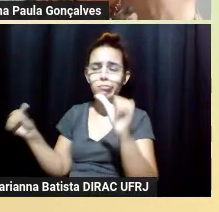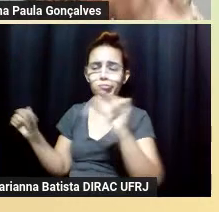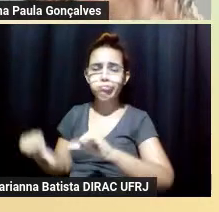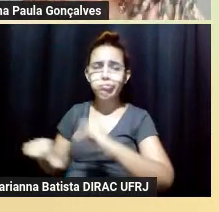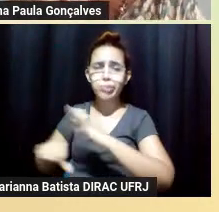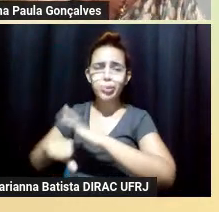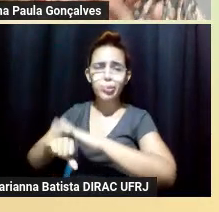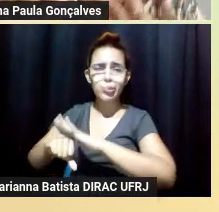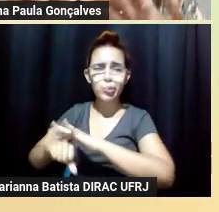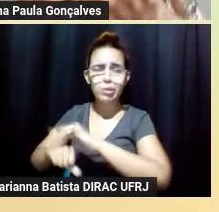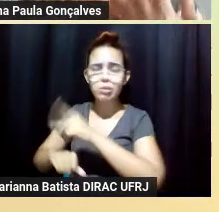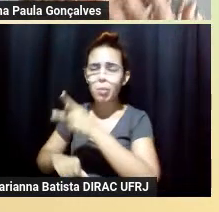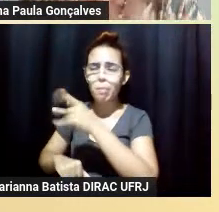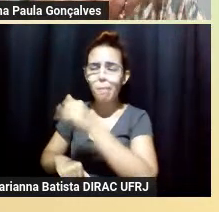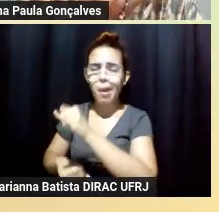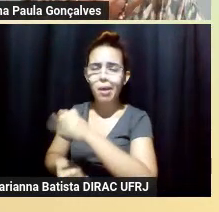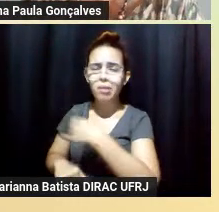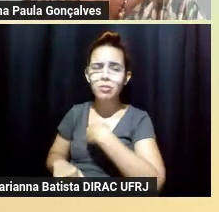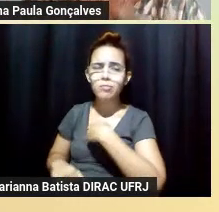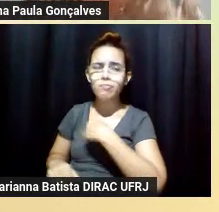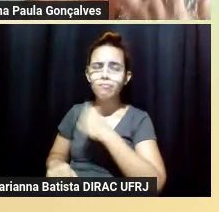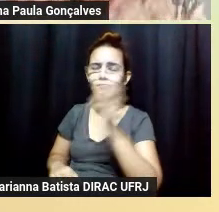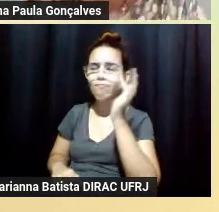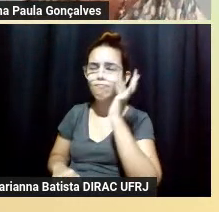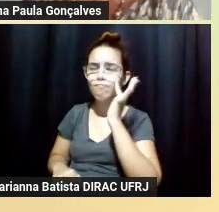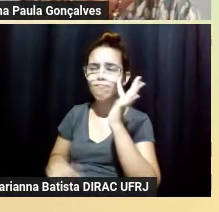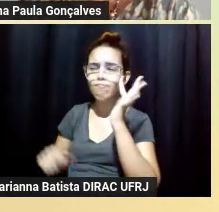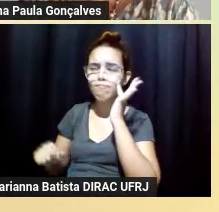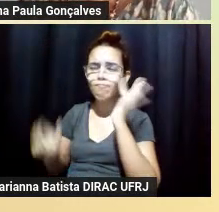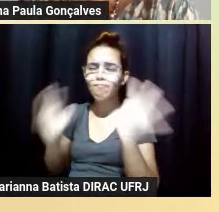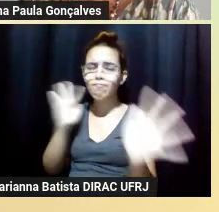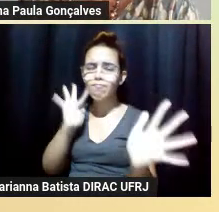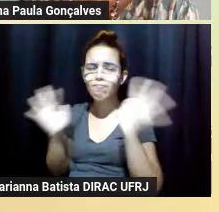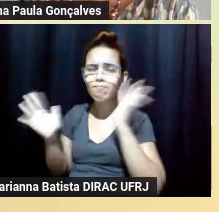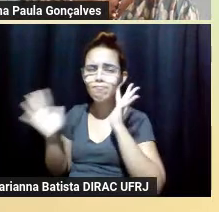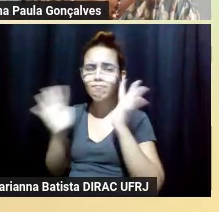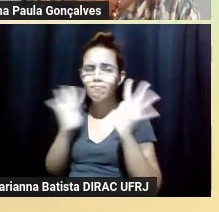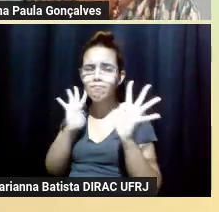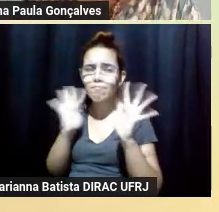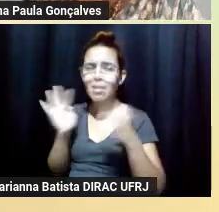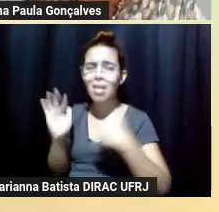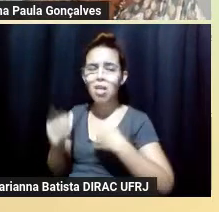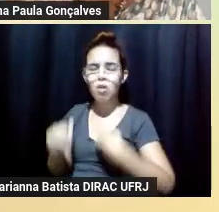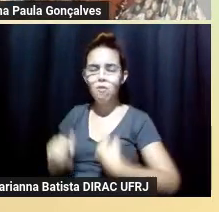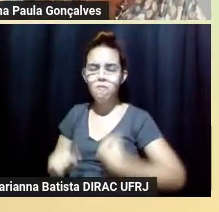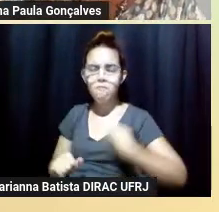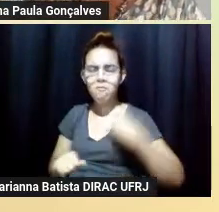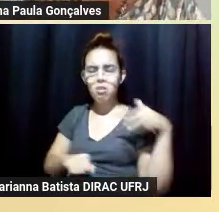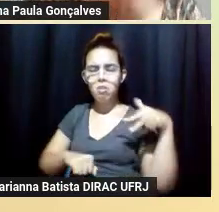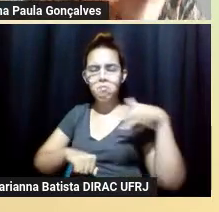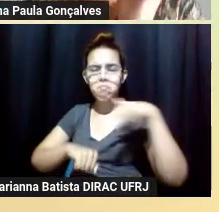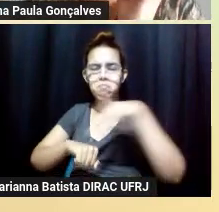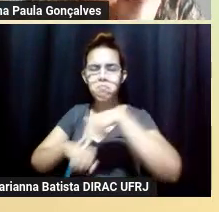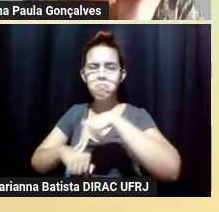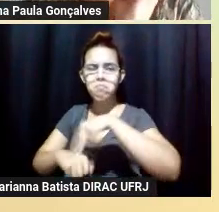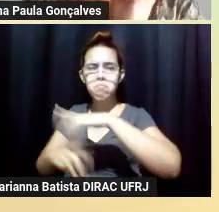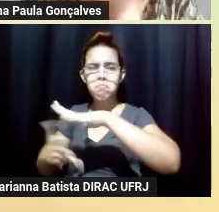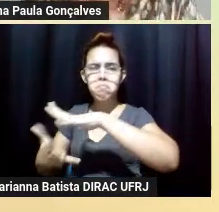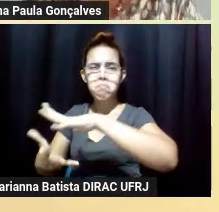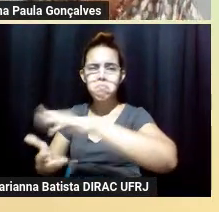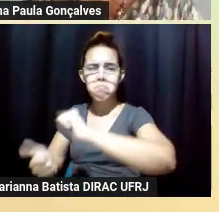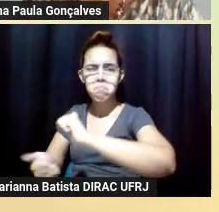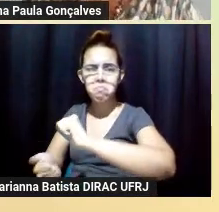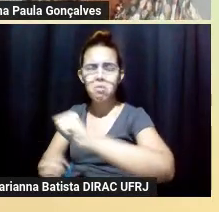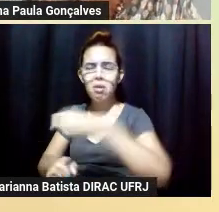repensar como que eu existo nesse mundo para cuidar dessas crianças, certo? Meu pai vem a falecer no ano seguinte,